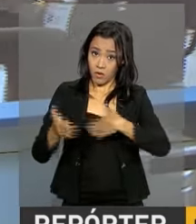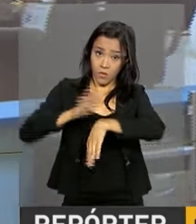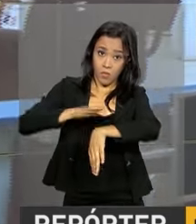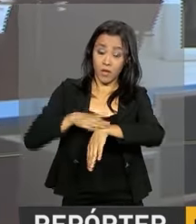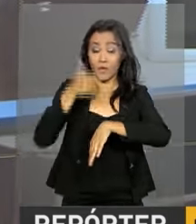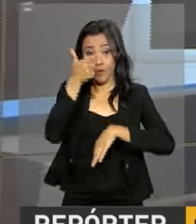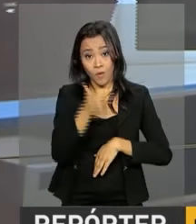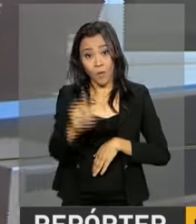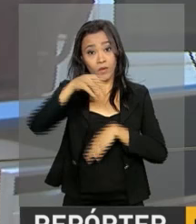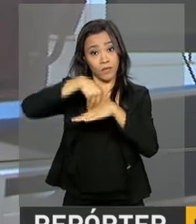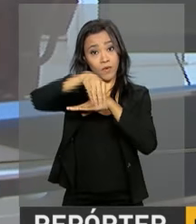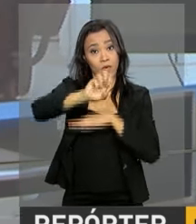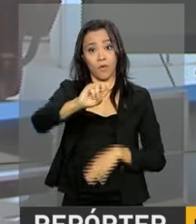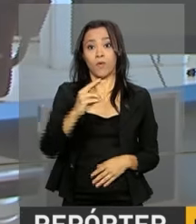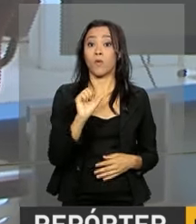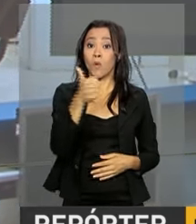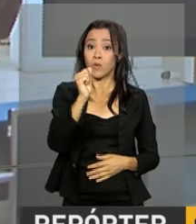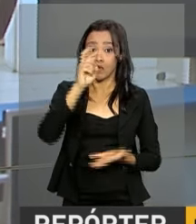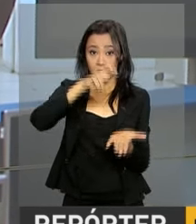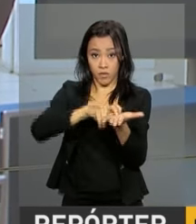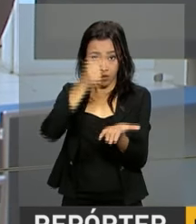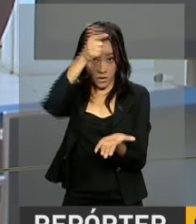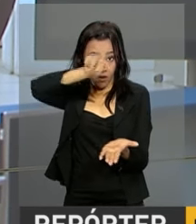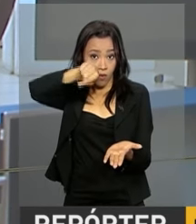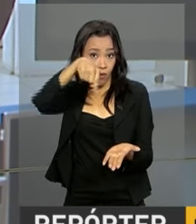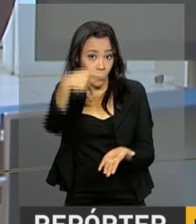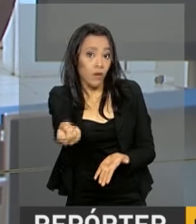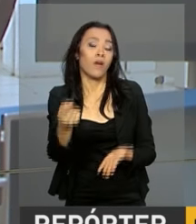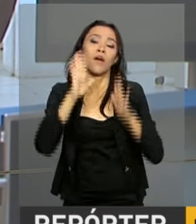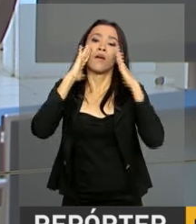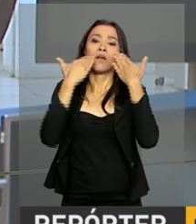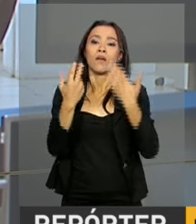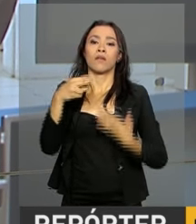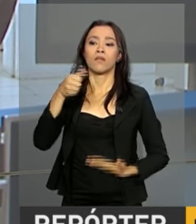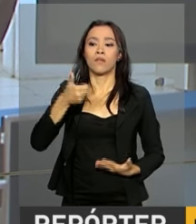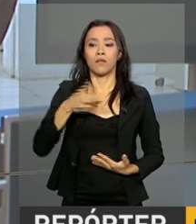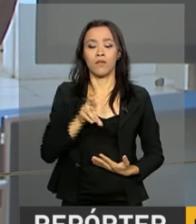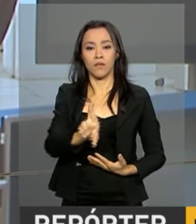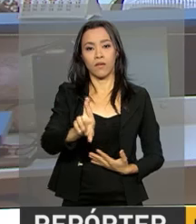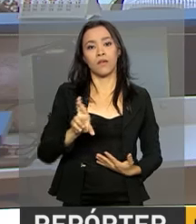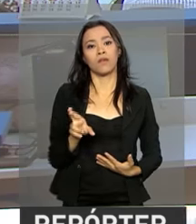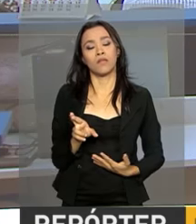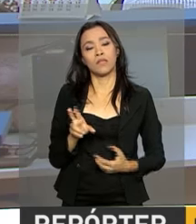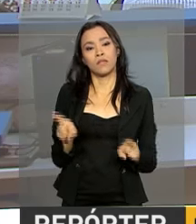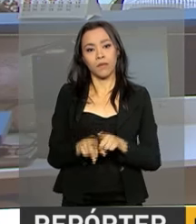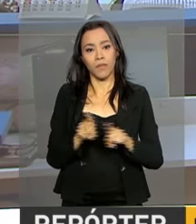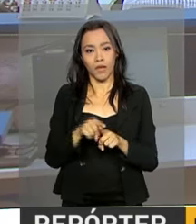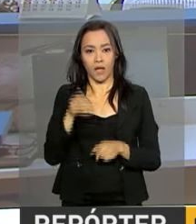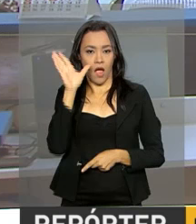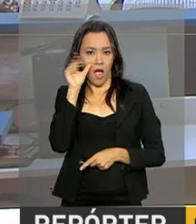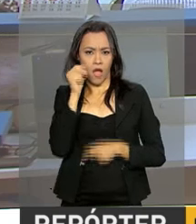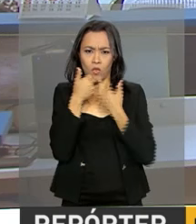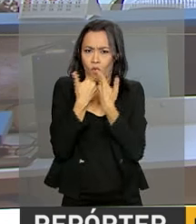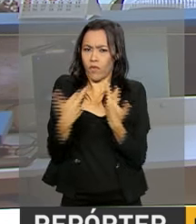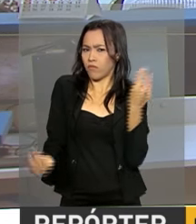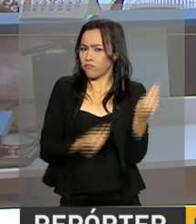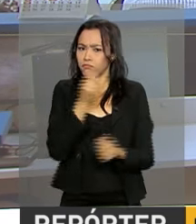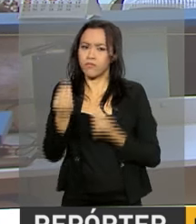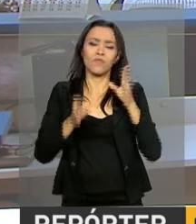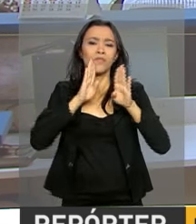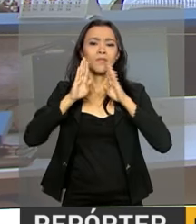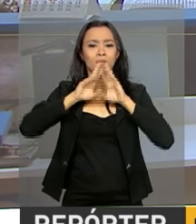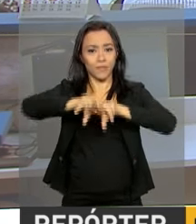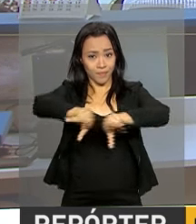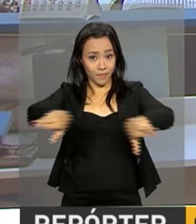outras informações ou às 11 da manhã na próxima edição do Repórter NBR. Acompanhe as novidades também pelas nossas